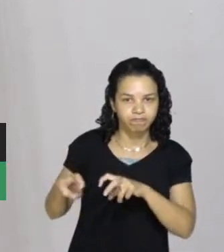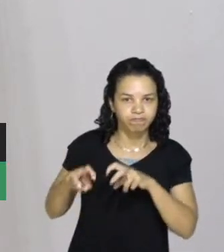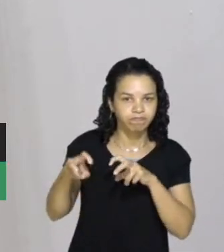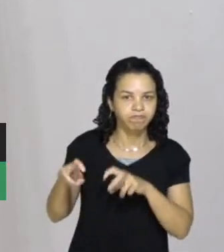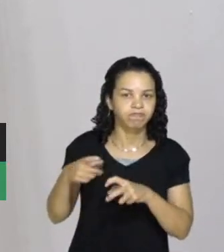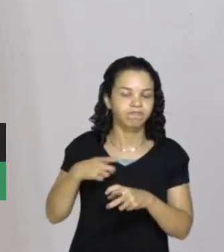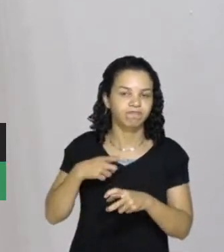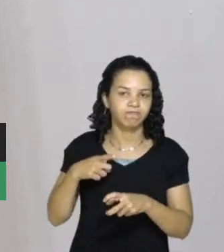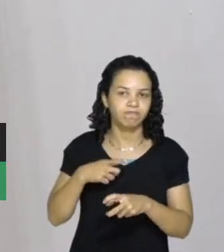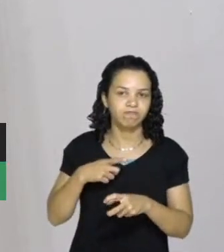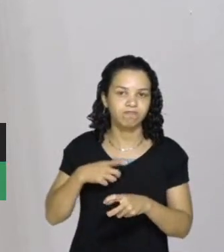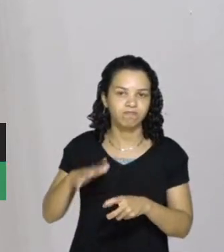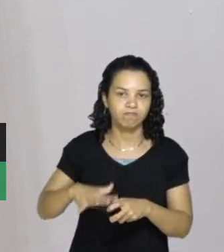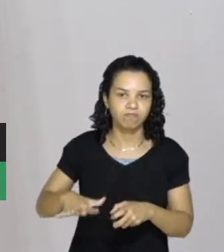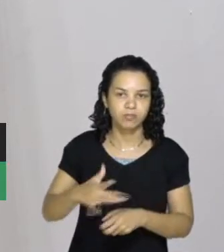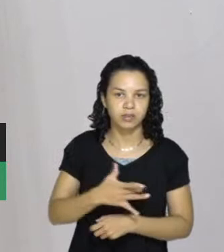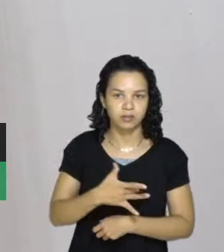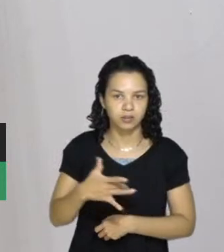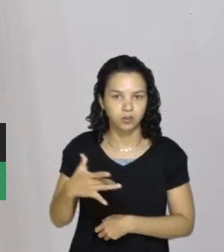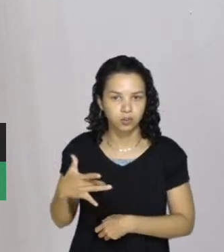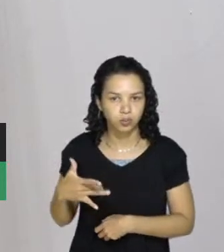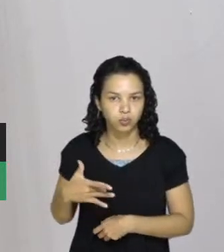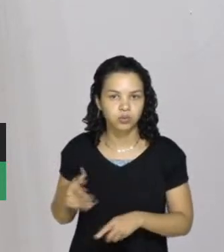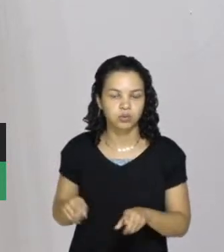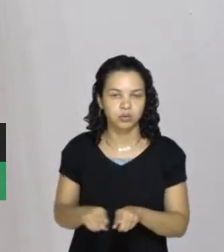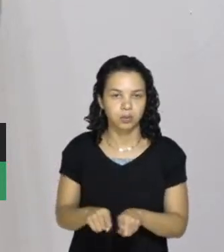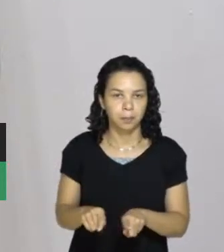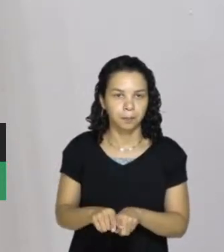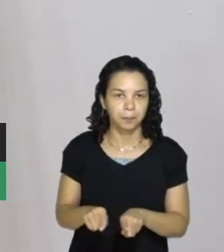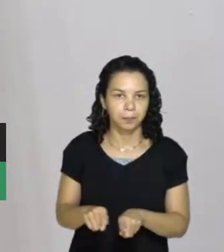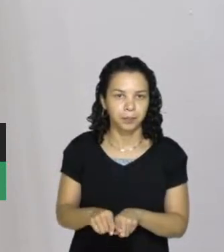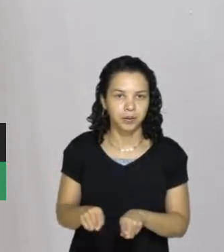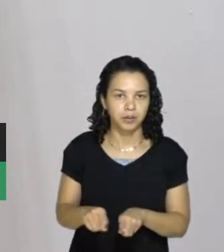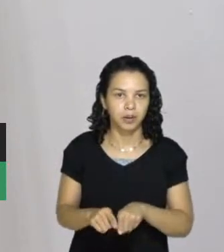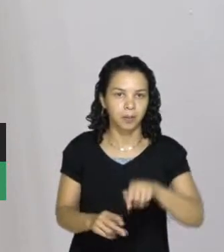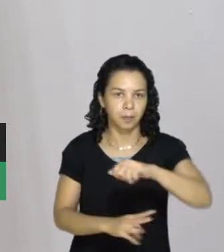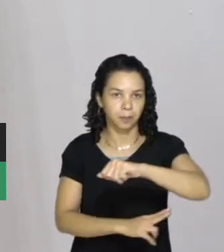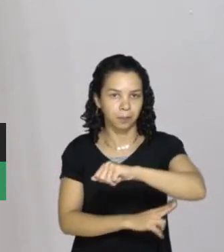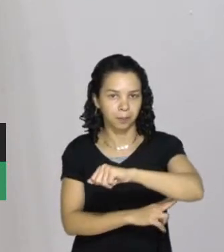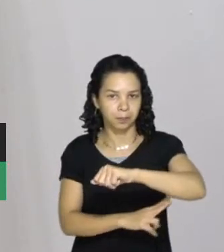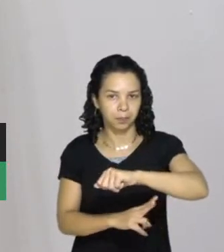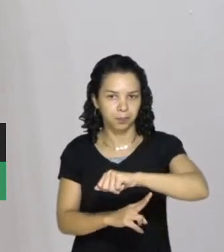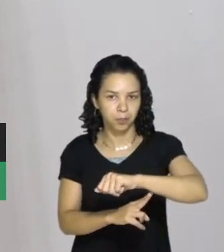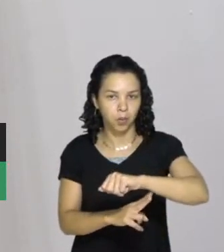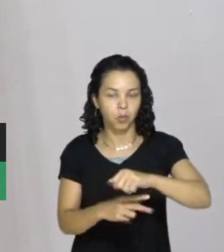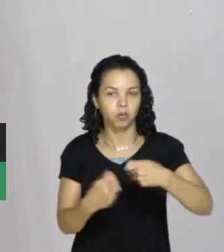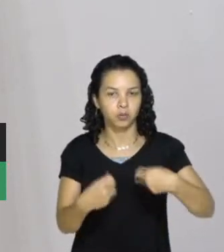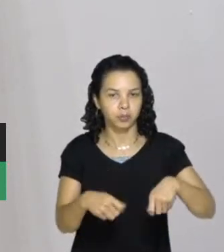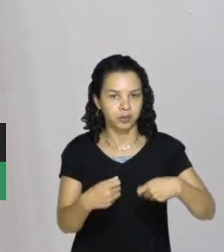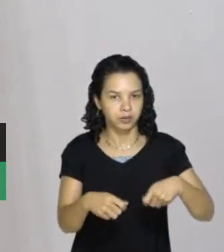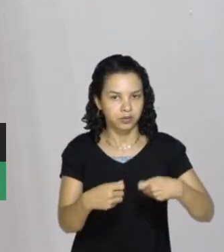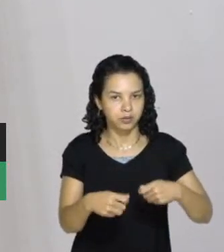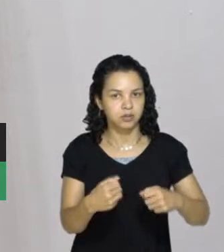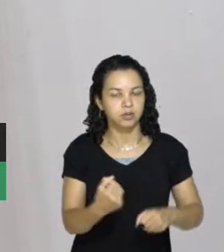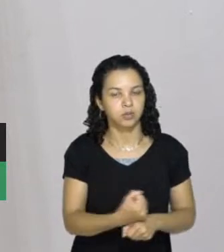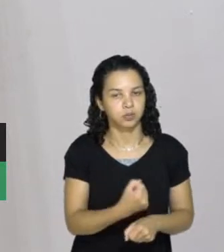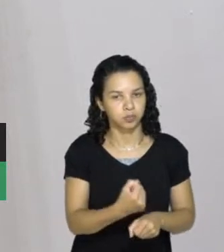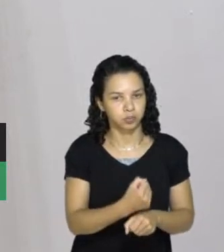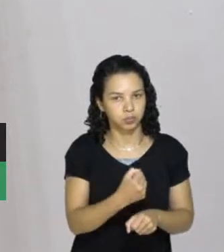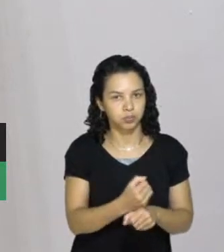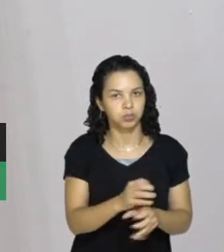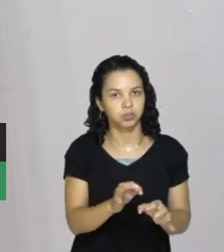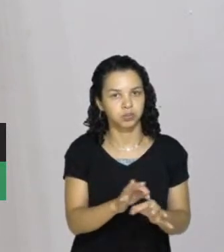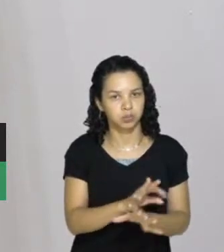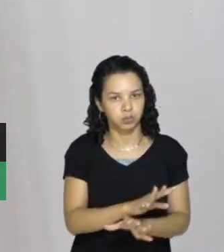na saúde, nós temos problemas na conclusão de pontes. e aqui eu quero fazer uma